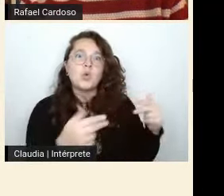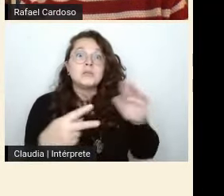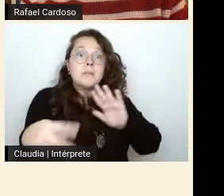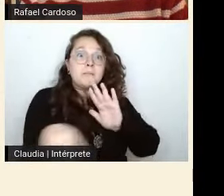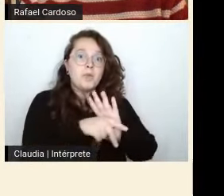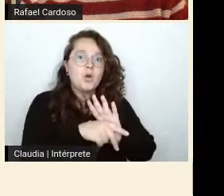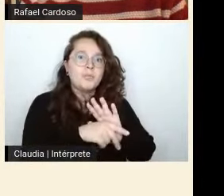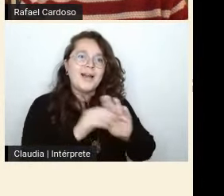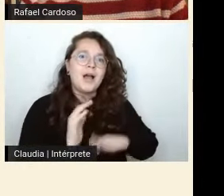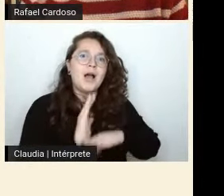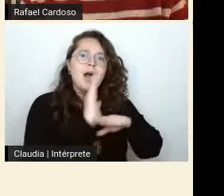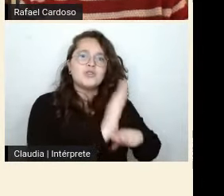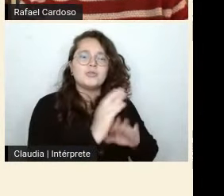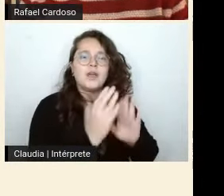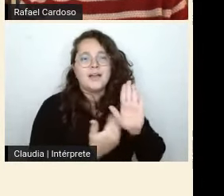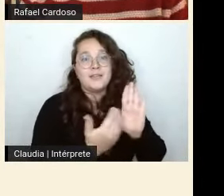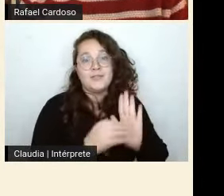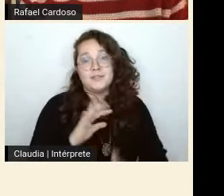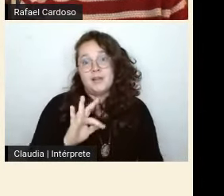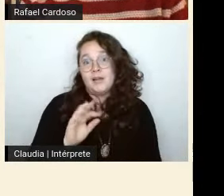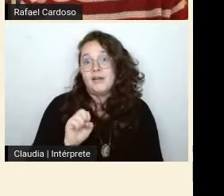acreditar a realização